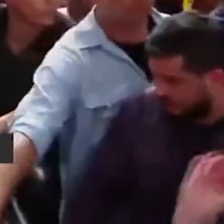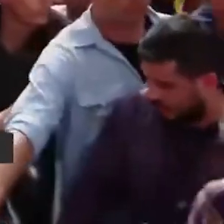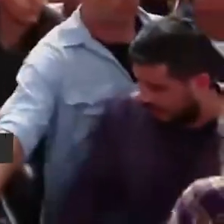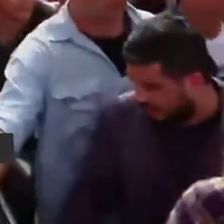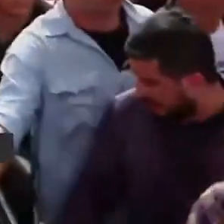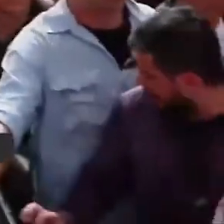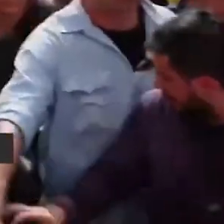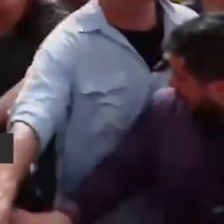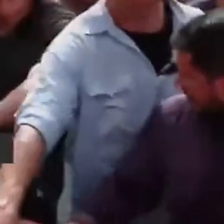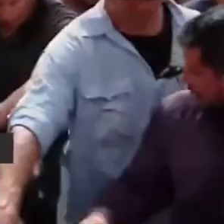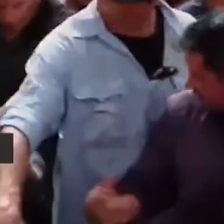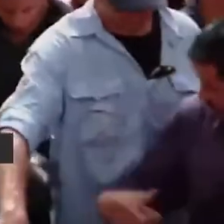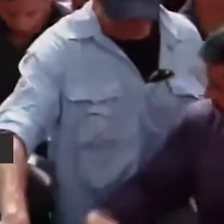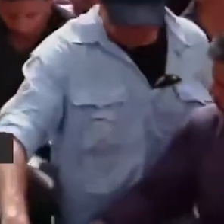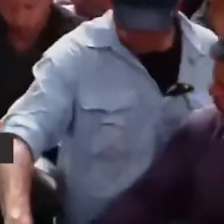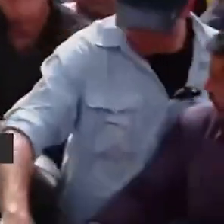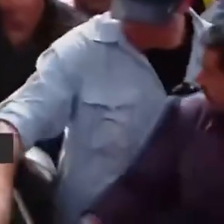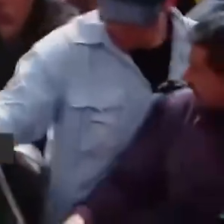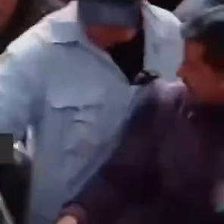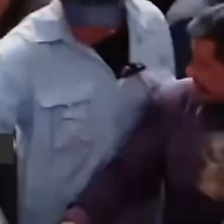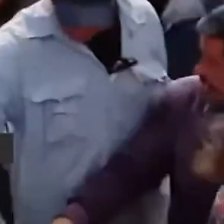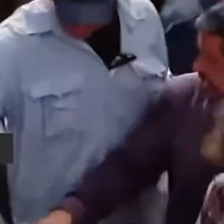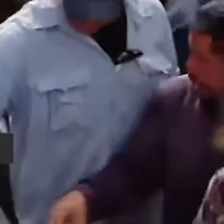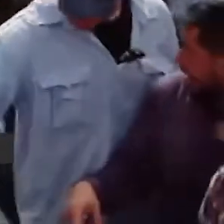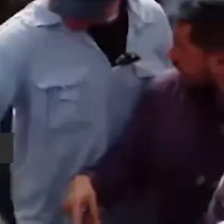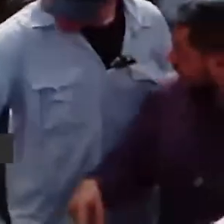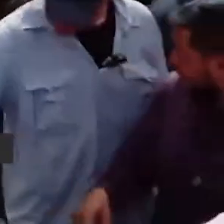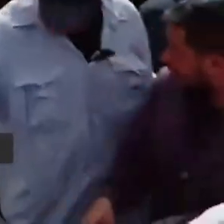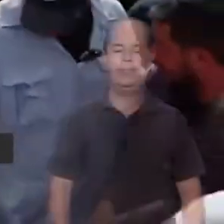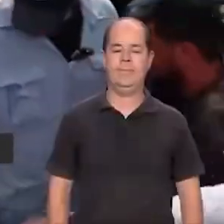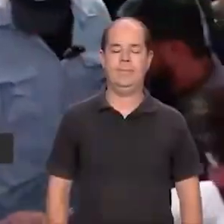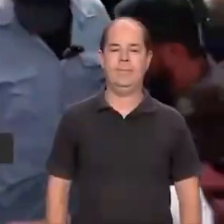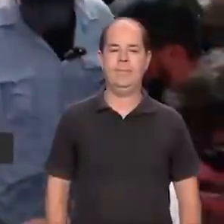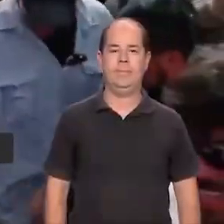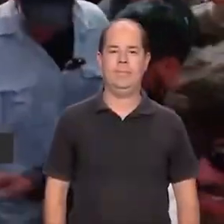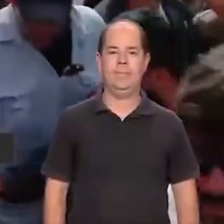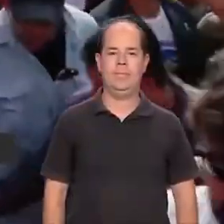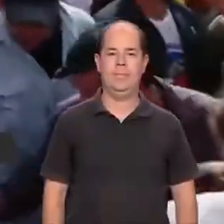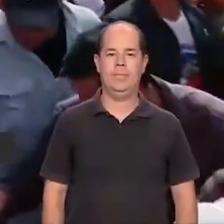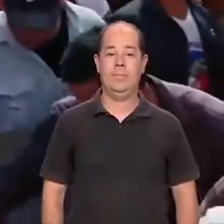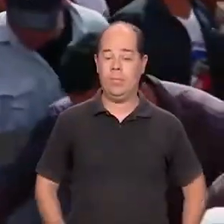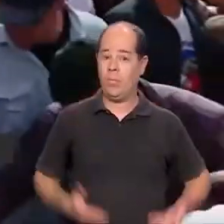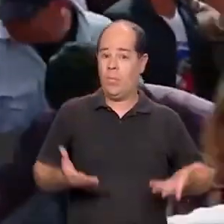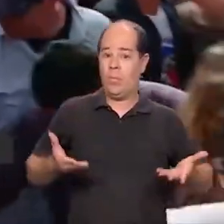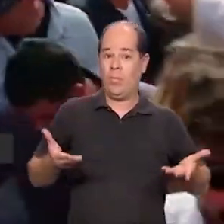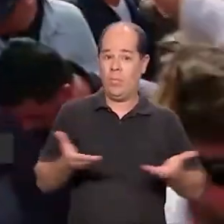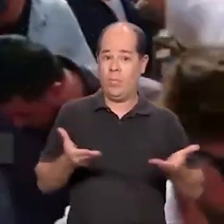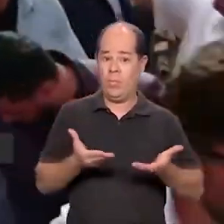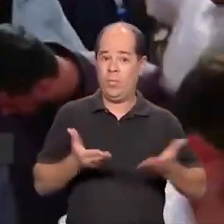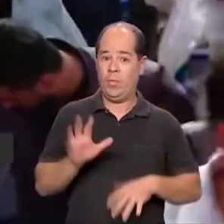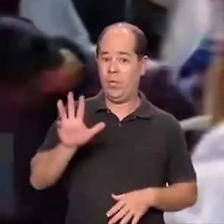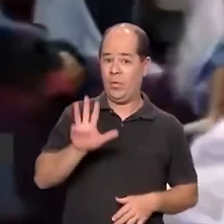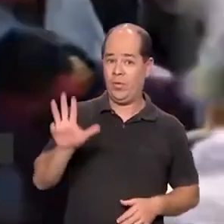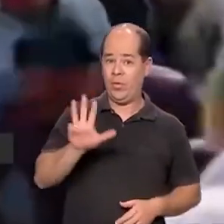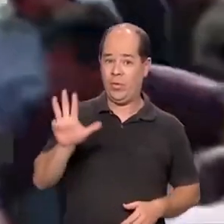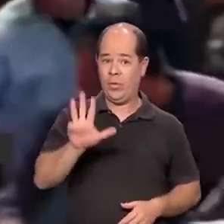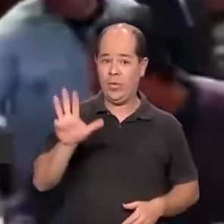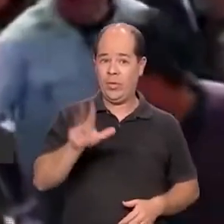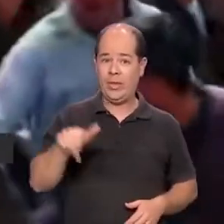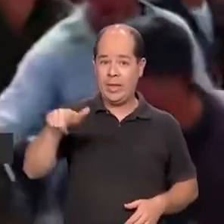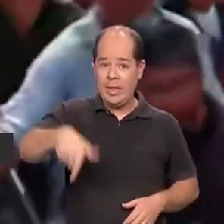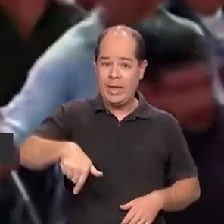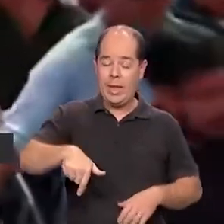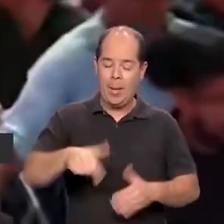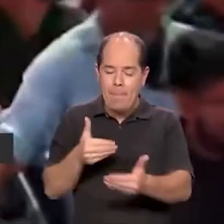Neste momento, o presidente está em Barbalho. É o tradicional bairro de Salvador, já no centro